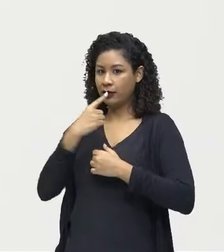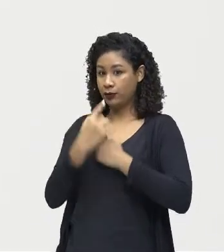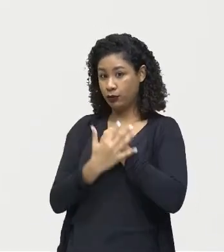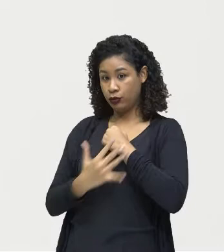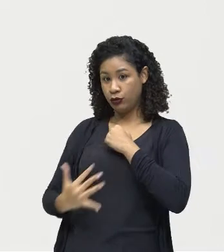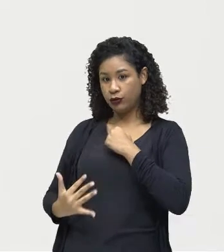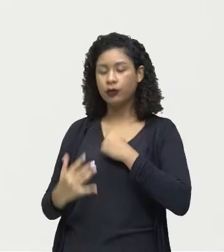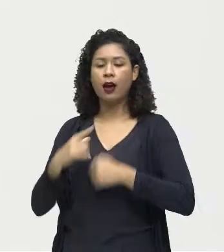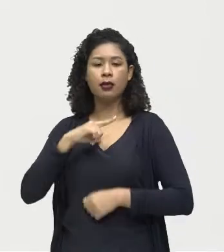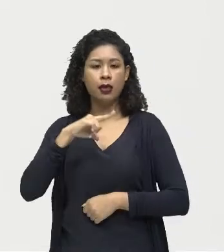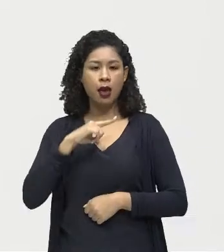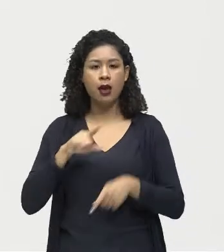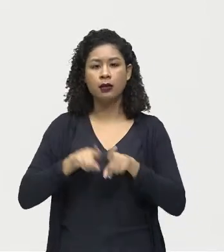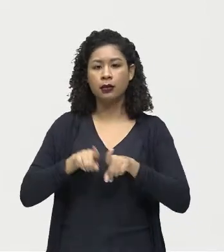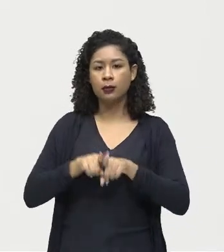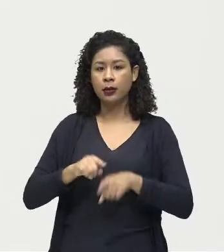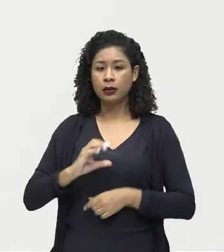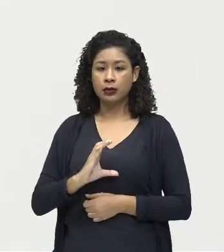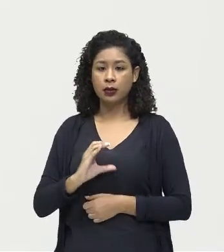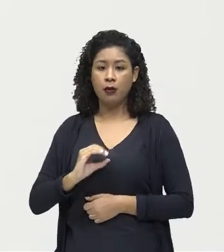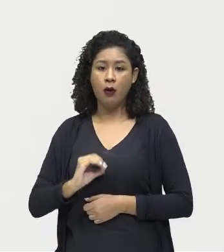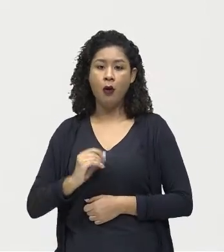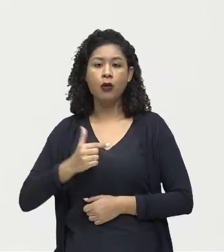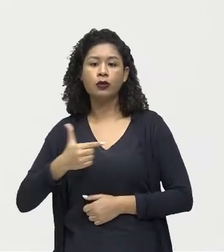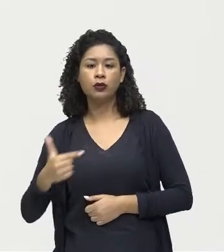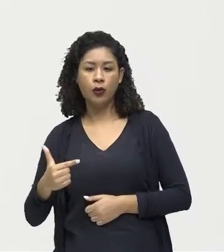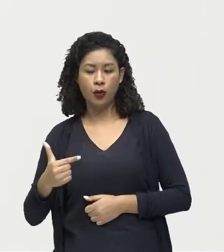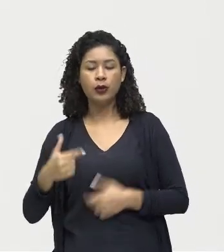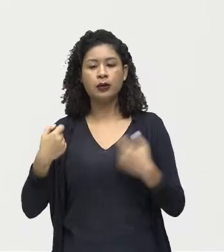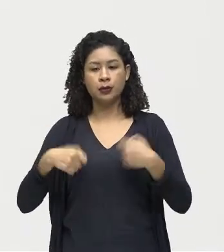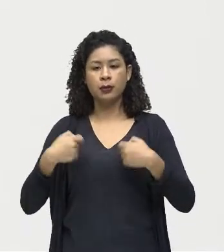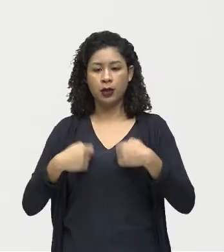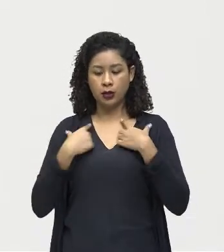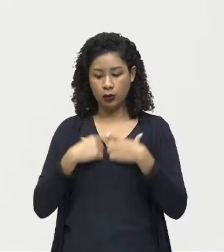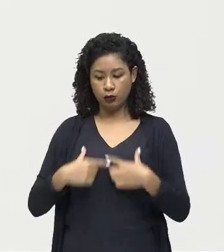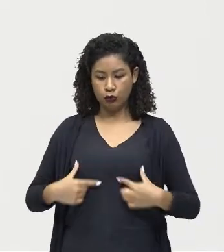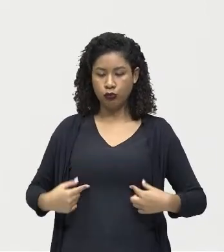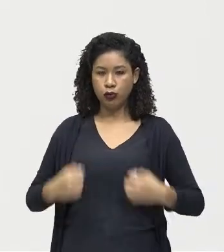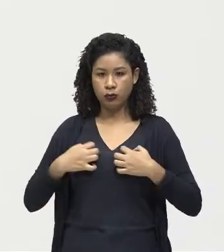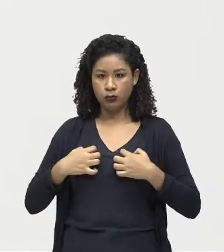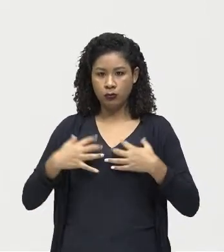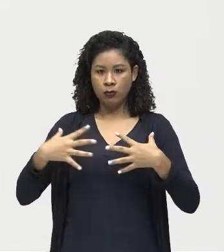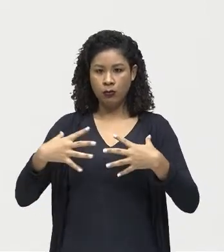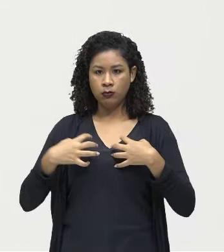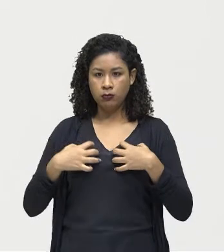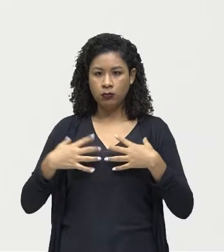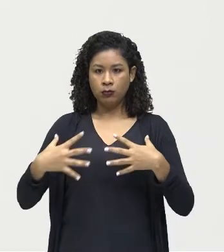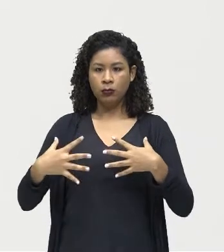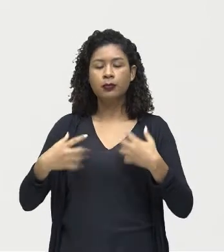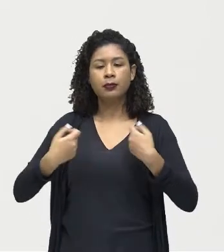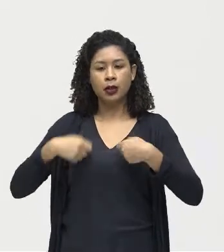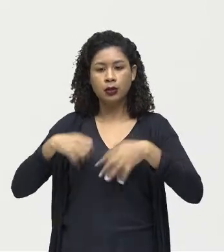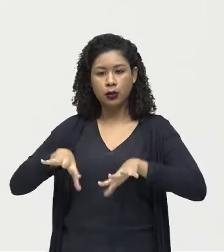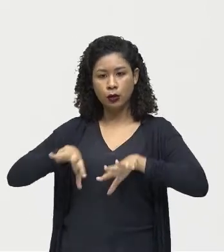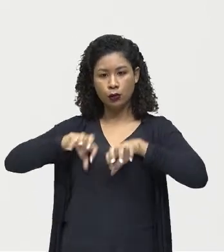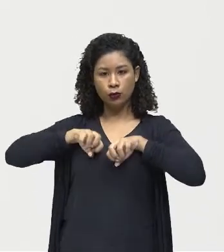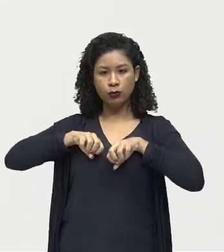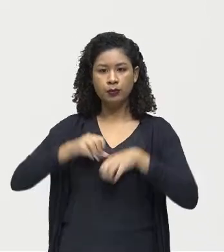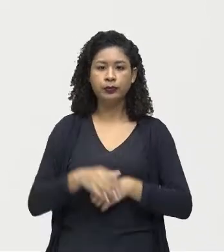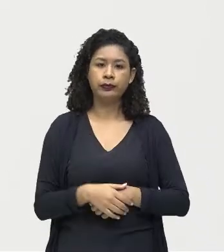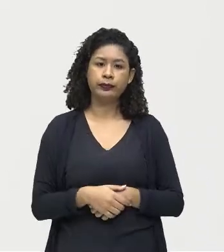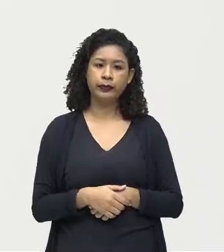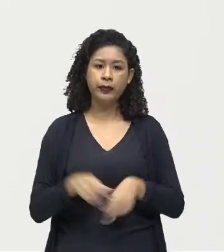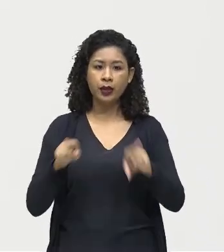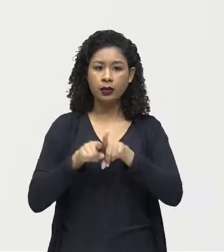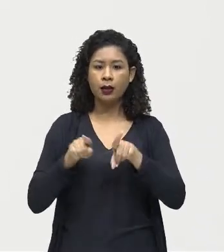carbônico, né? Que ele precisa retornar ali para o pulmão para ser trocado pelo gás oxigênio, e os nutrientes que são